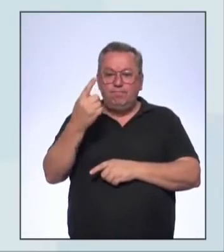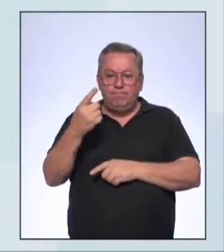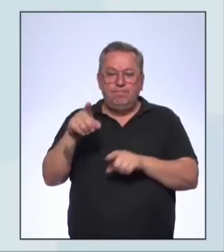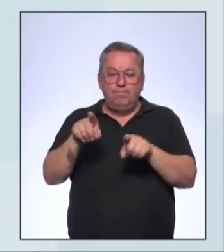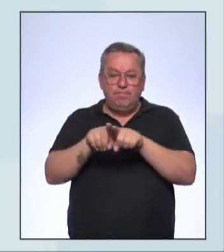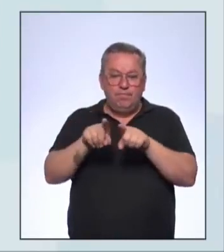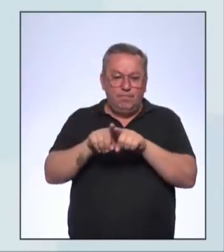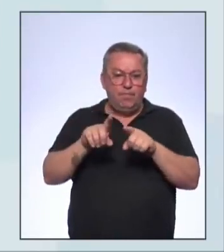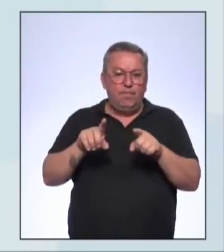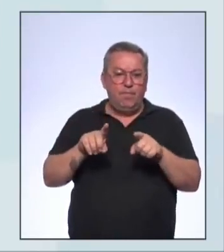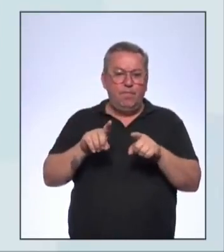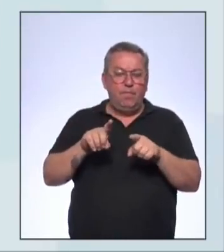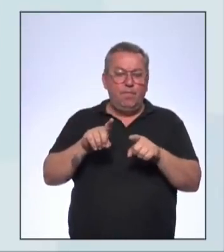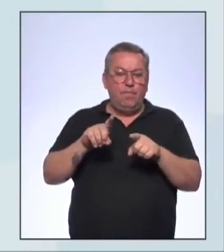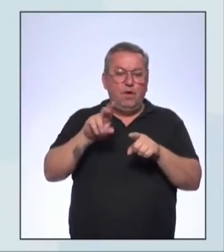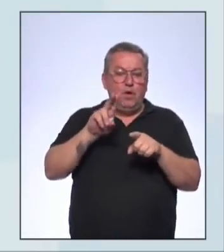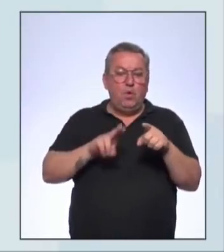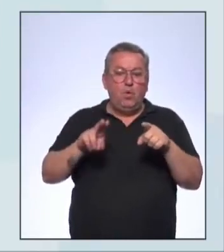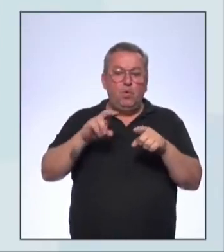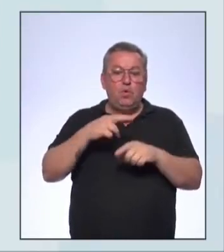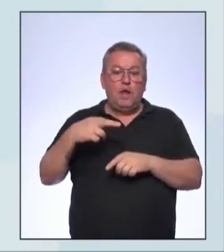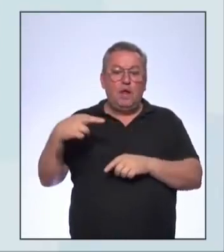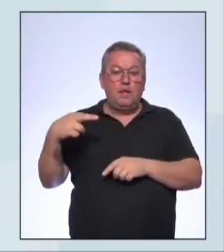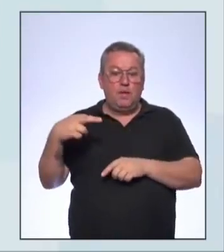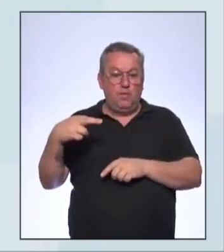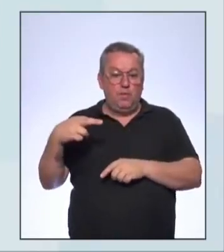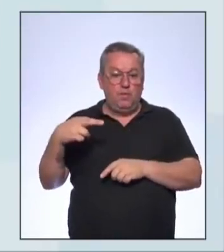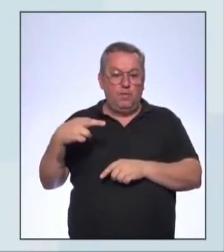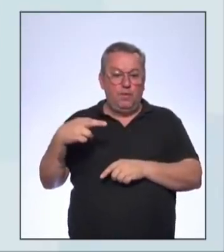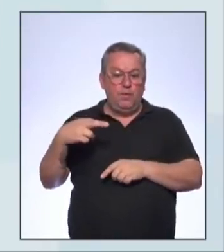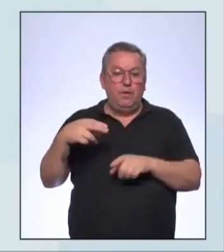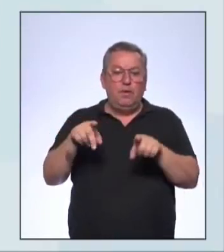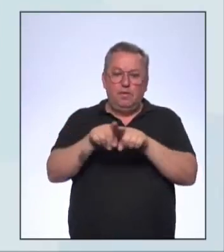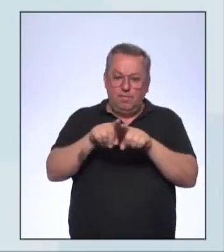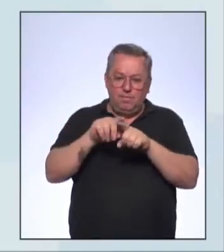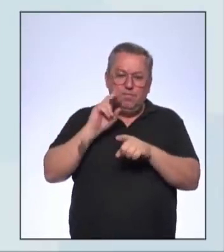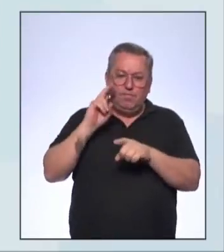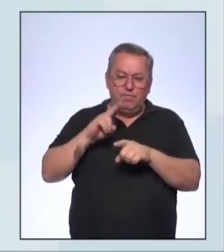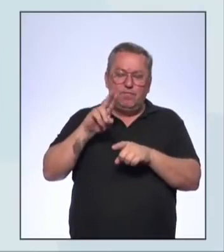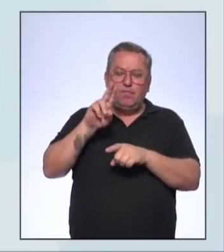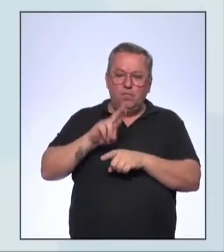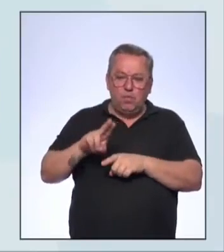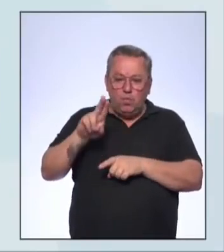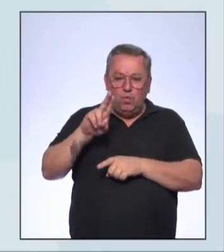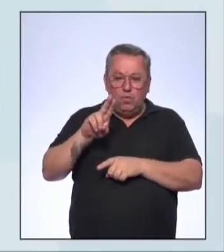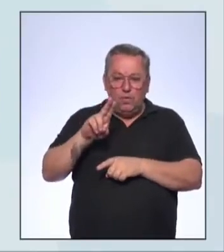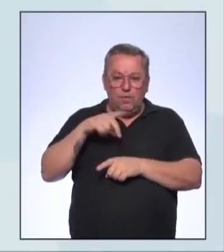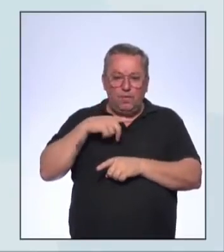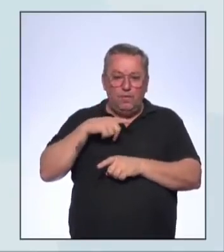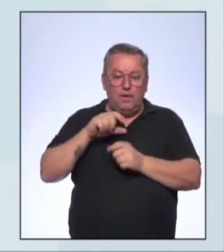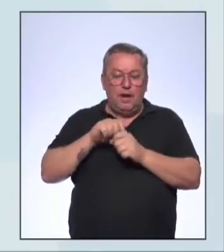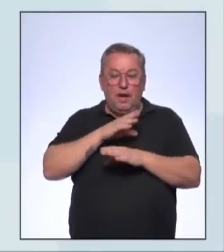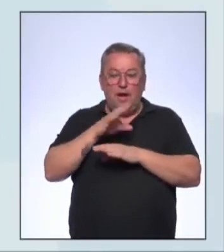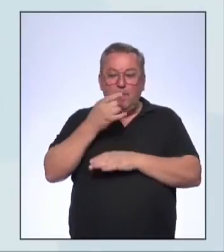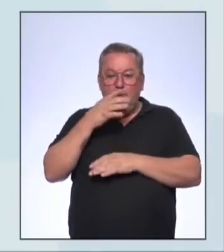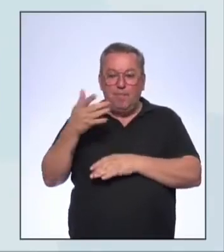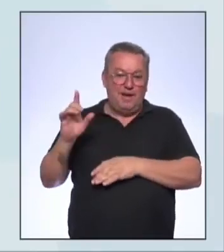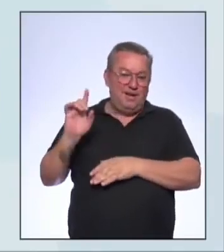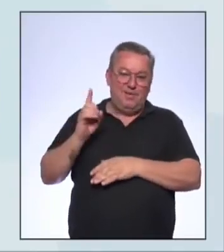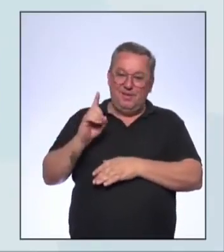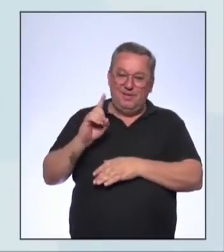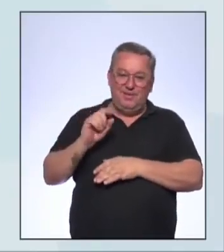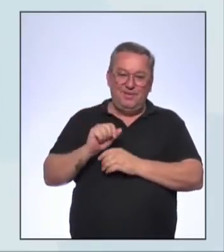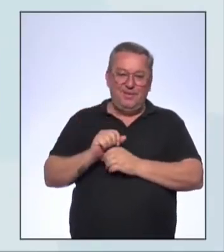da empresa e uma aplicação dessa razão. Nós vimos aí uma aplicação que, no caso, era ir para o litoral ou não, né? Ir